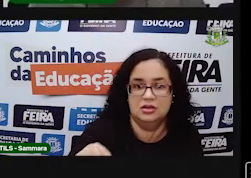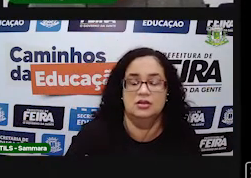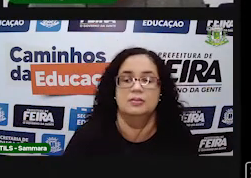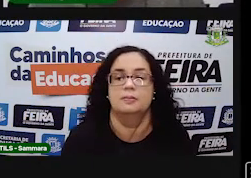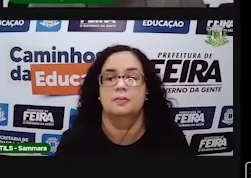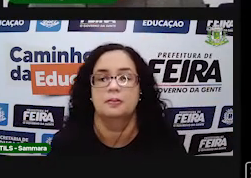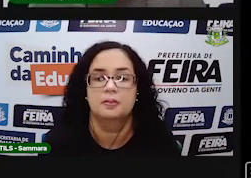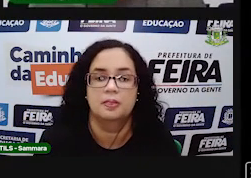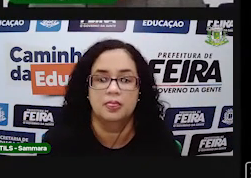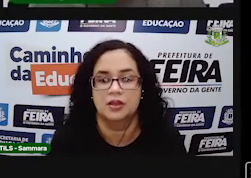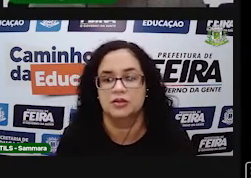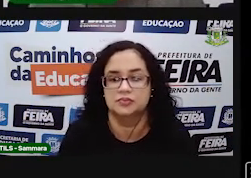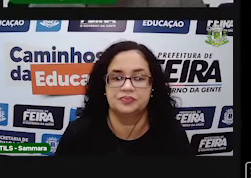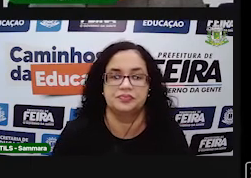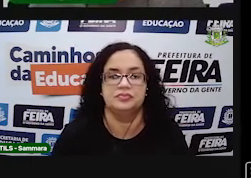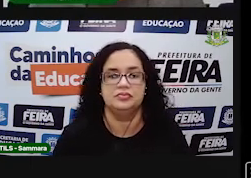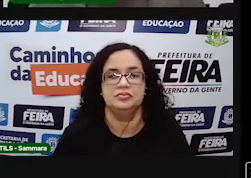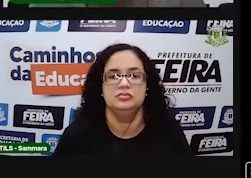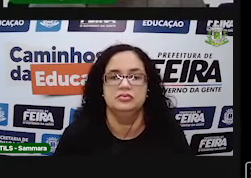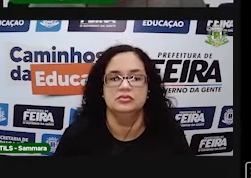ter que entrar aqui, ó.